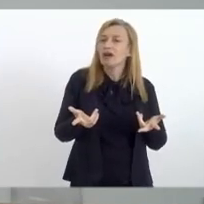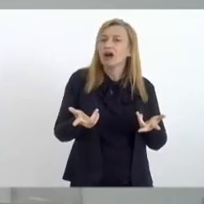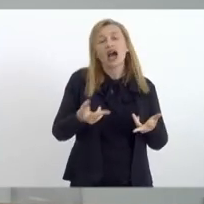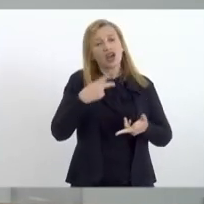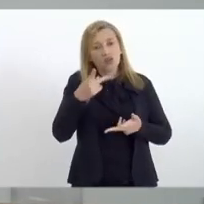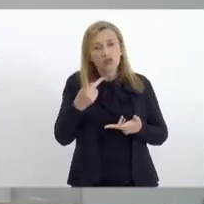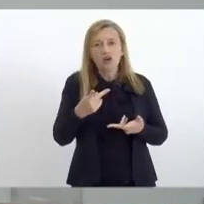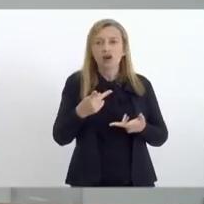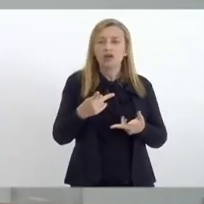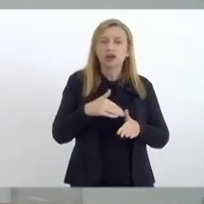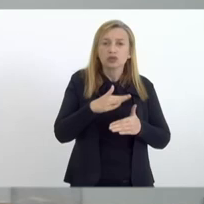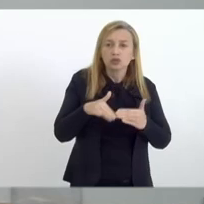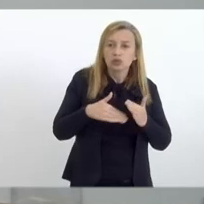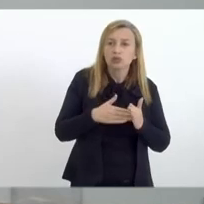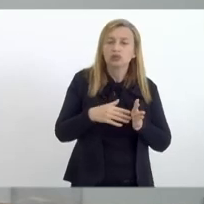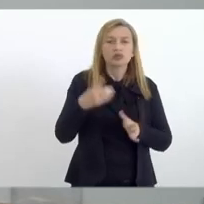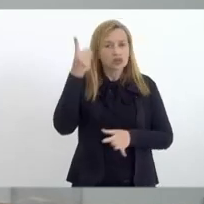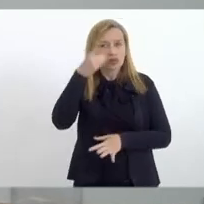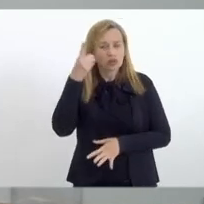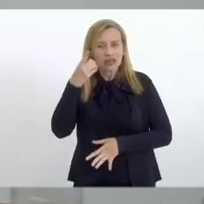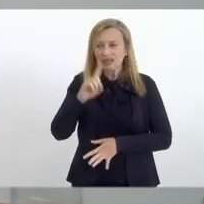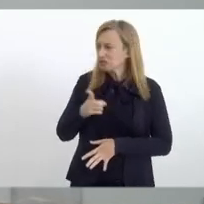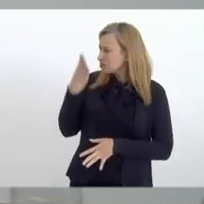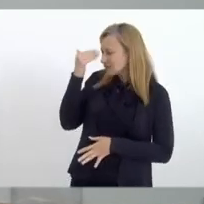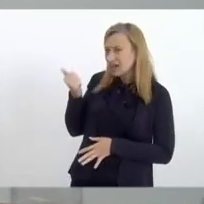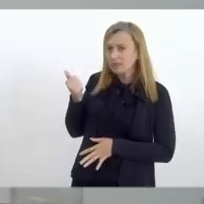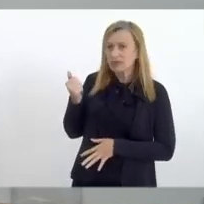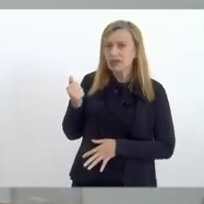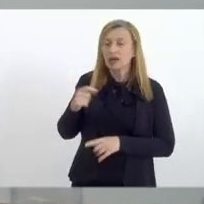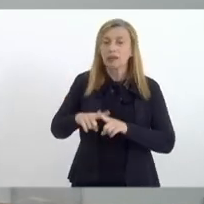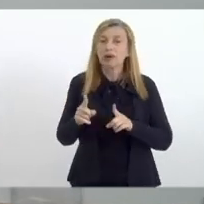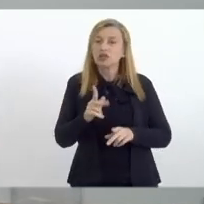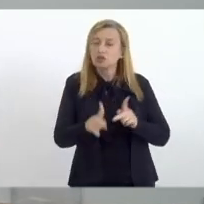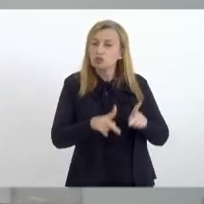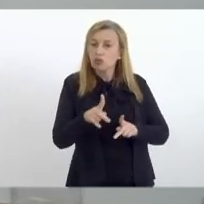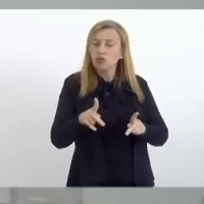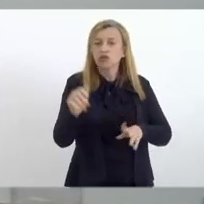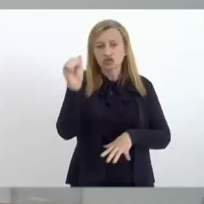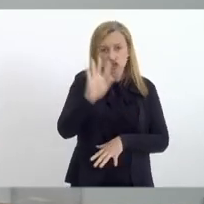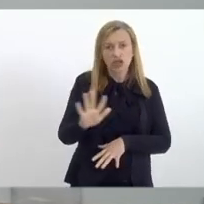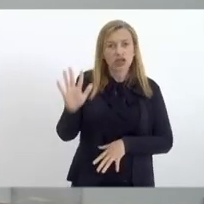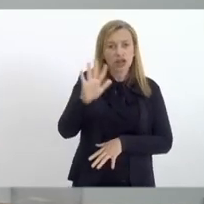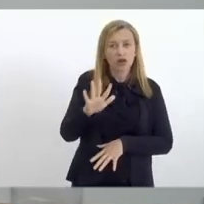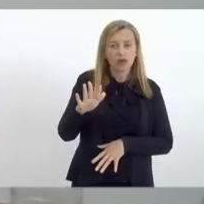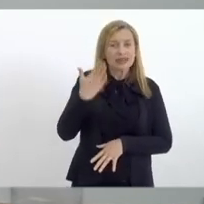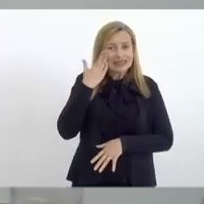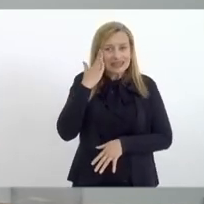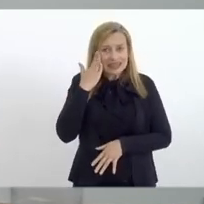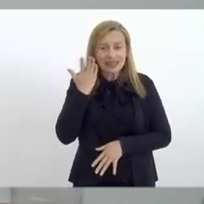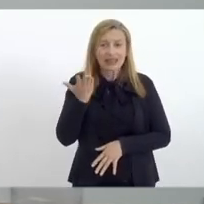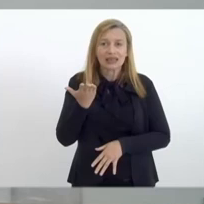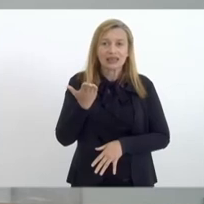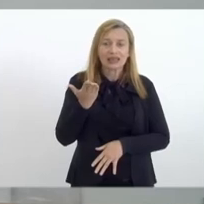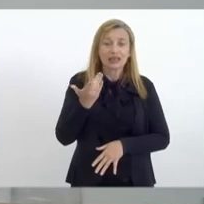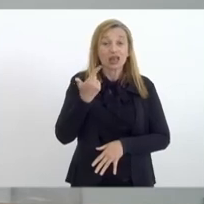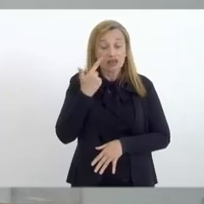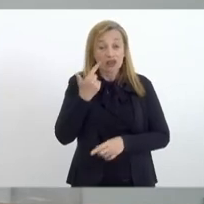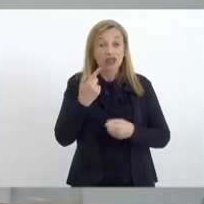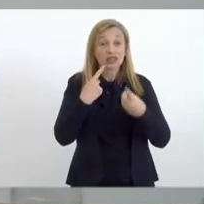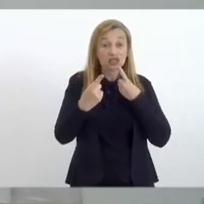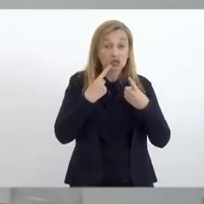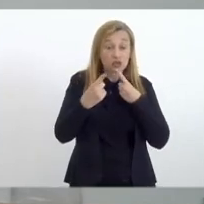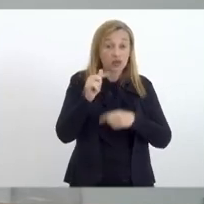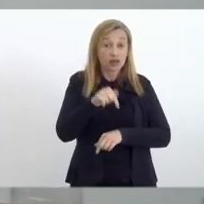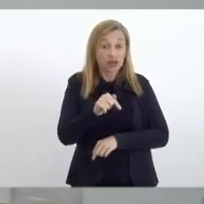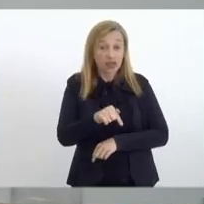digo a população, né? Muito deputado aqui não sabe disso, mas a população como um todo, entender, e aí essa discussão é que